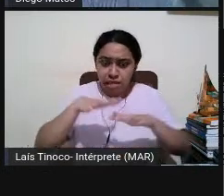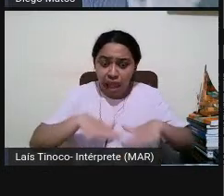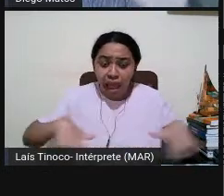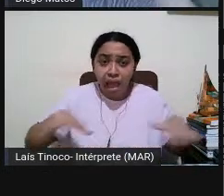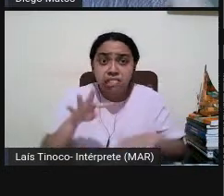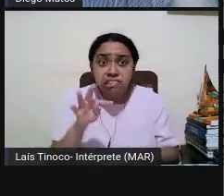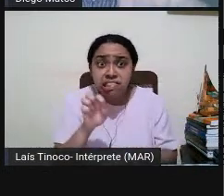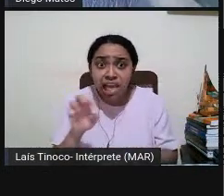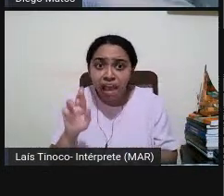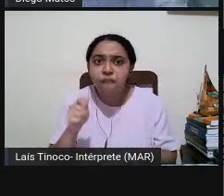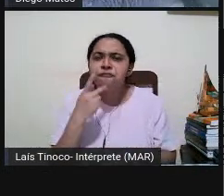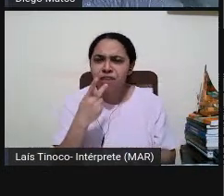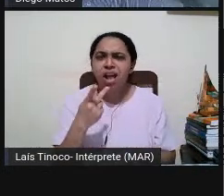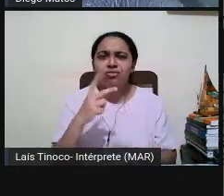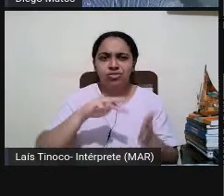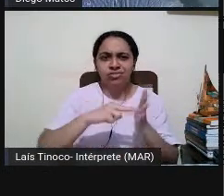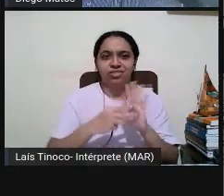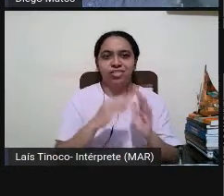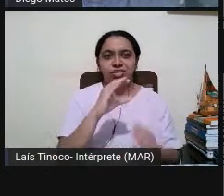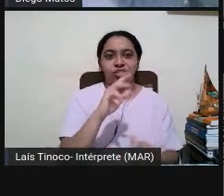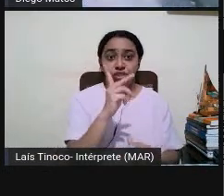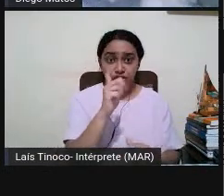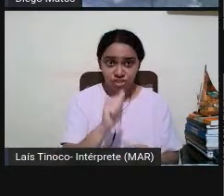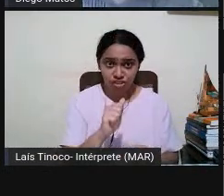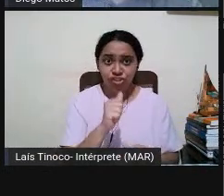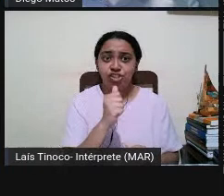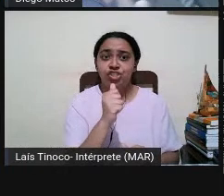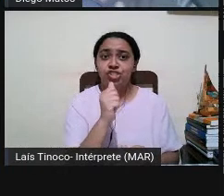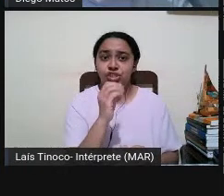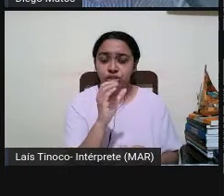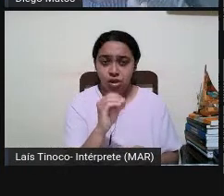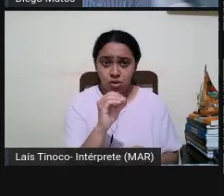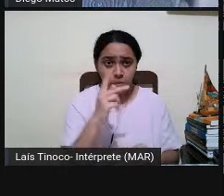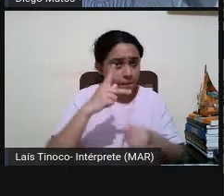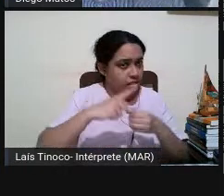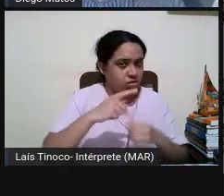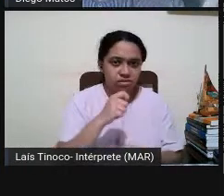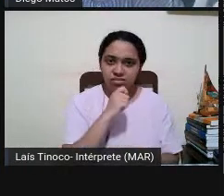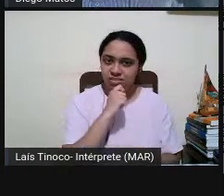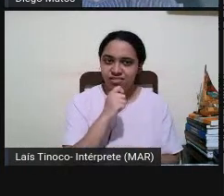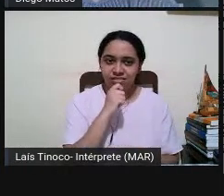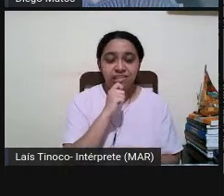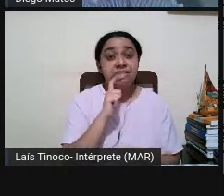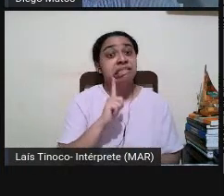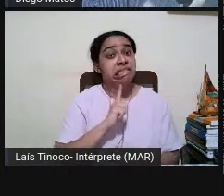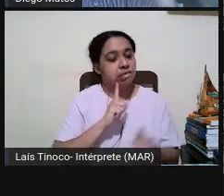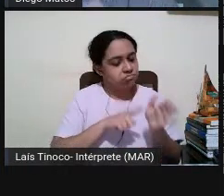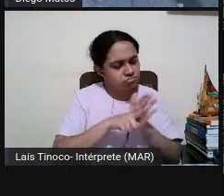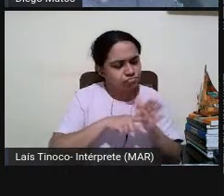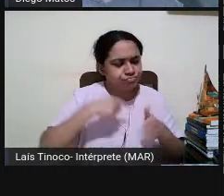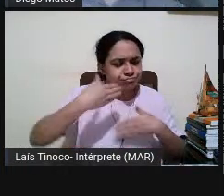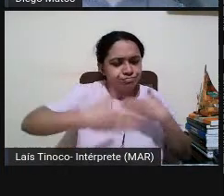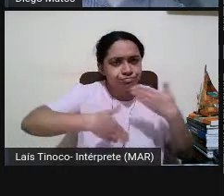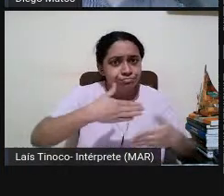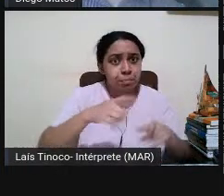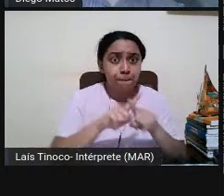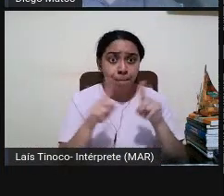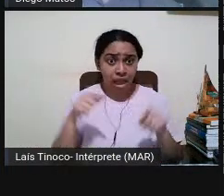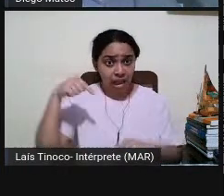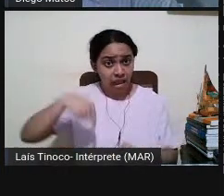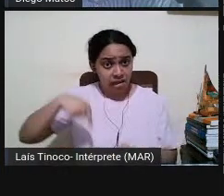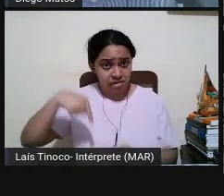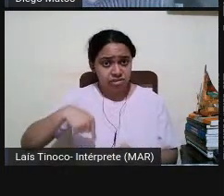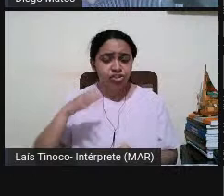mesmo no chão extrações quando chega fácil não de petróleo ainda de petróleo tem pesquisas Tá bom mas nós temos